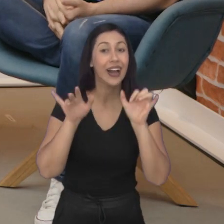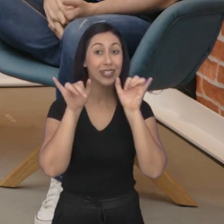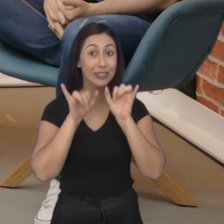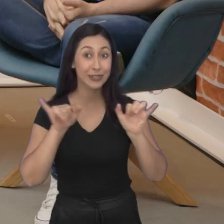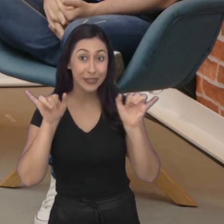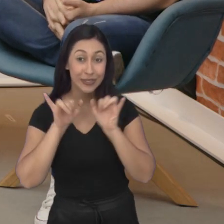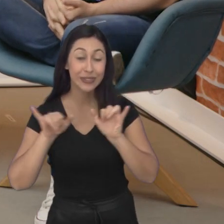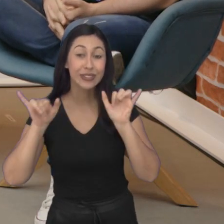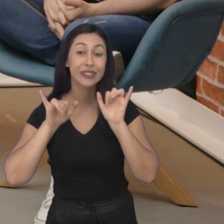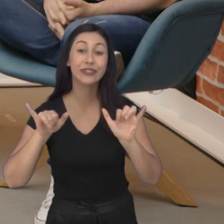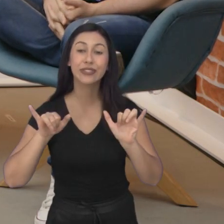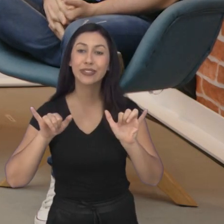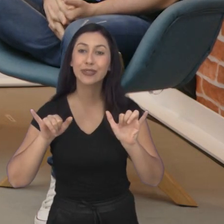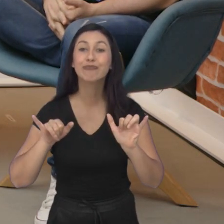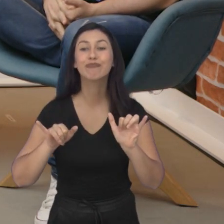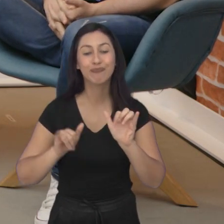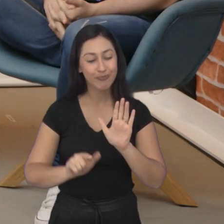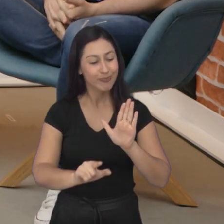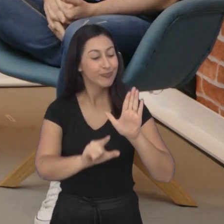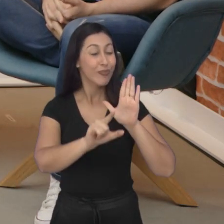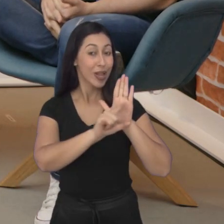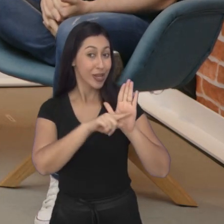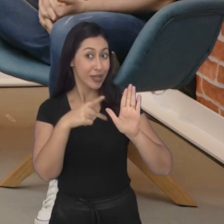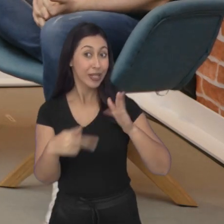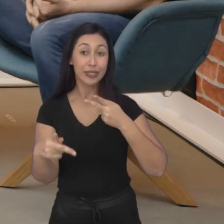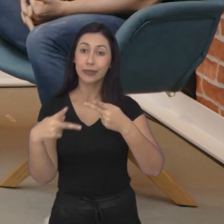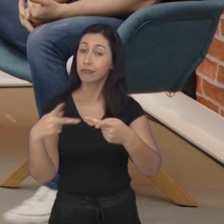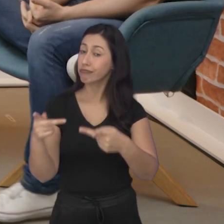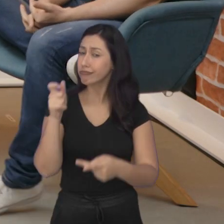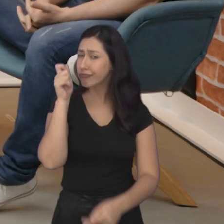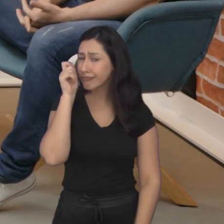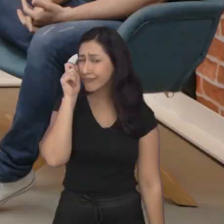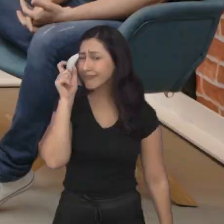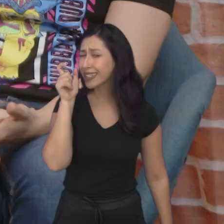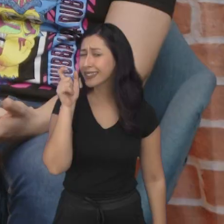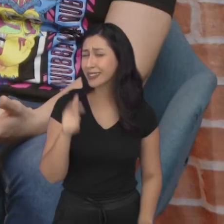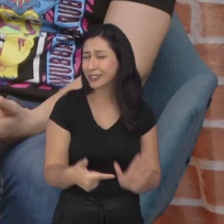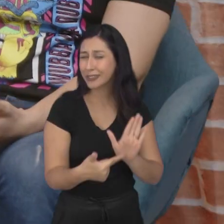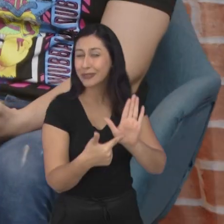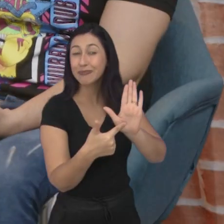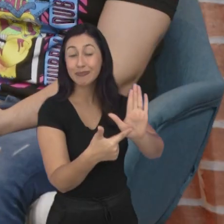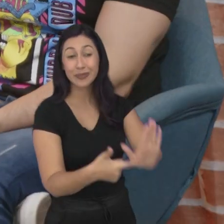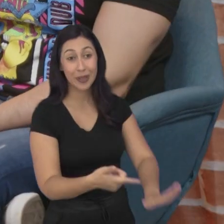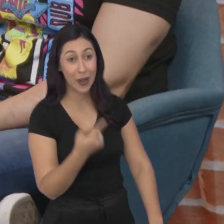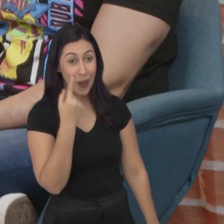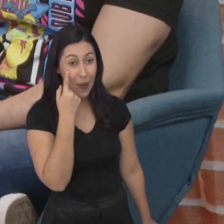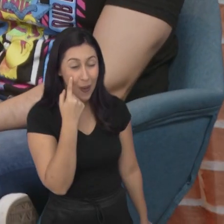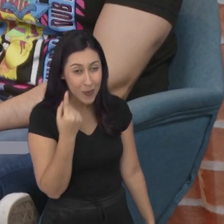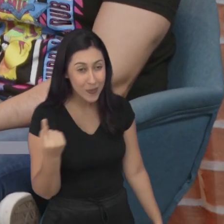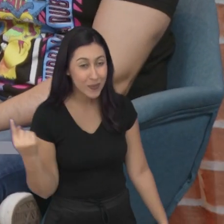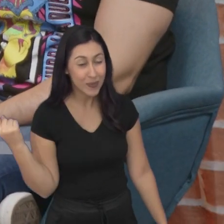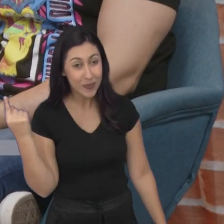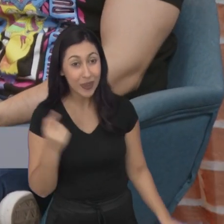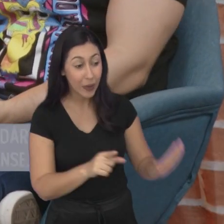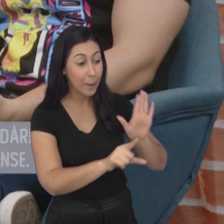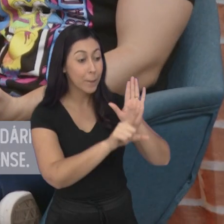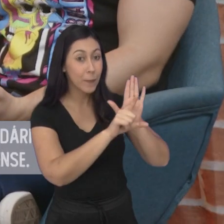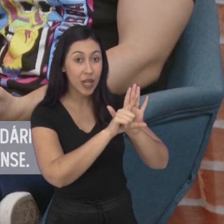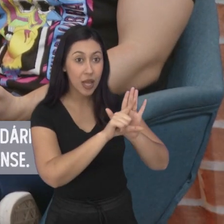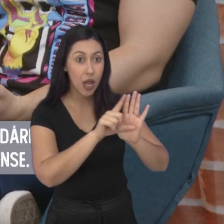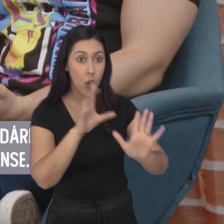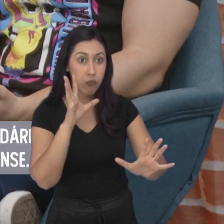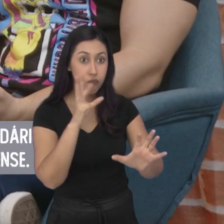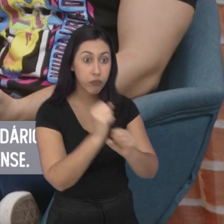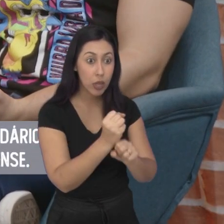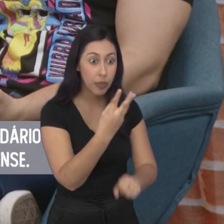uma notícia, na verdade uma lei aqui da cidade muito interessante para apresentar para vocês. Olha só, é uma lei que já